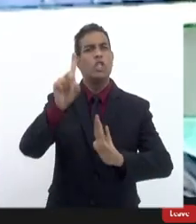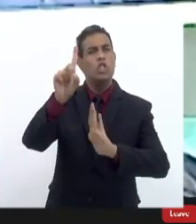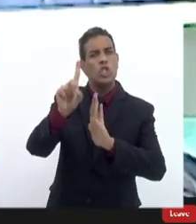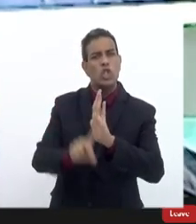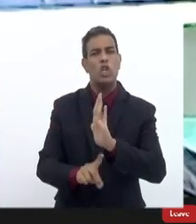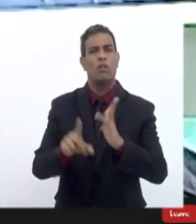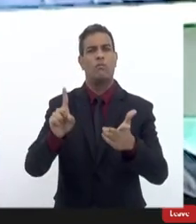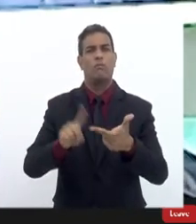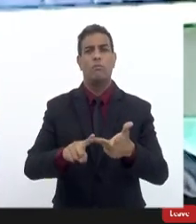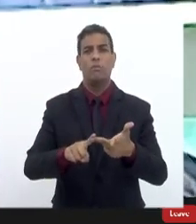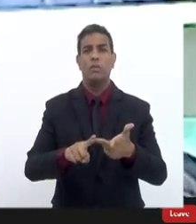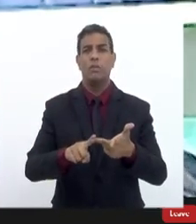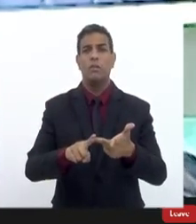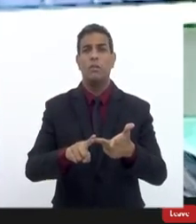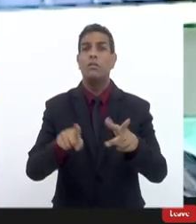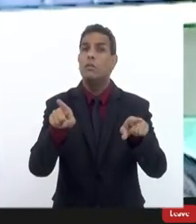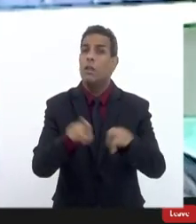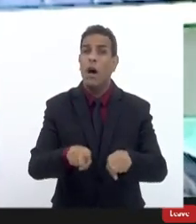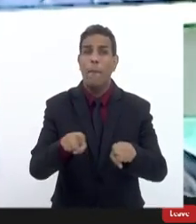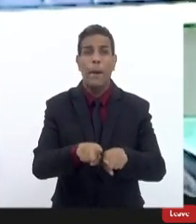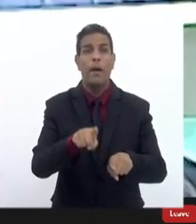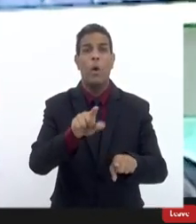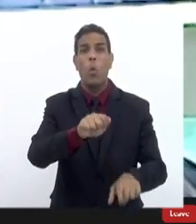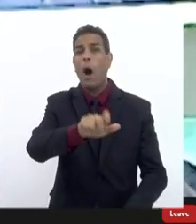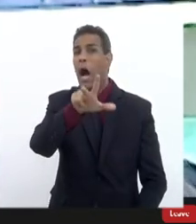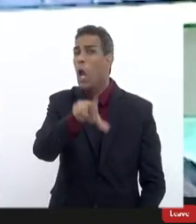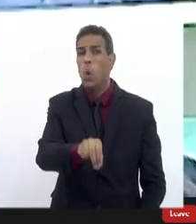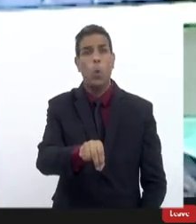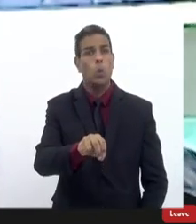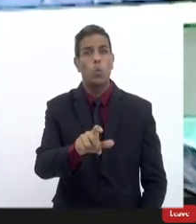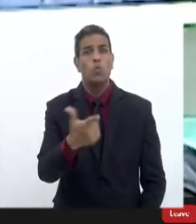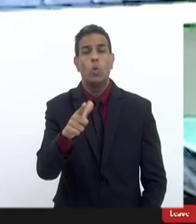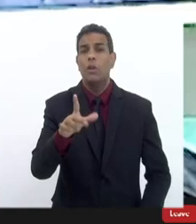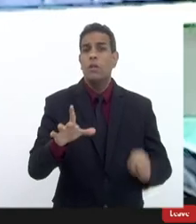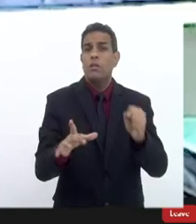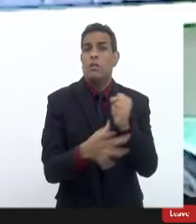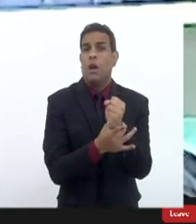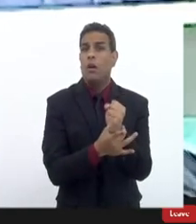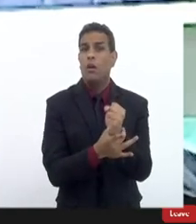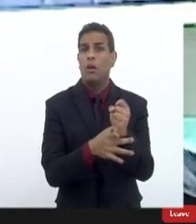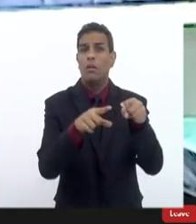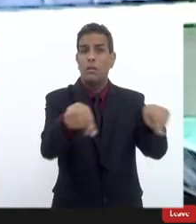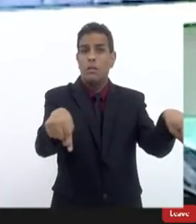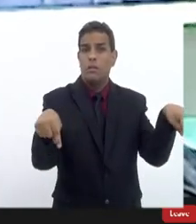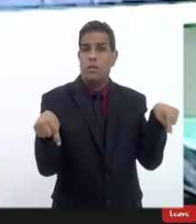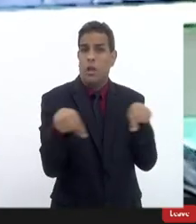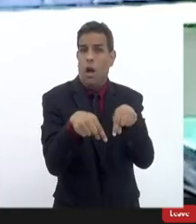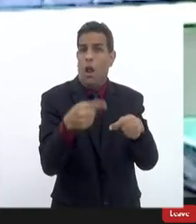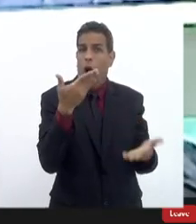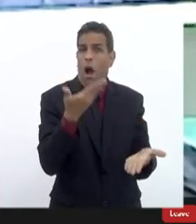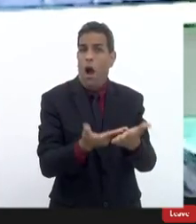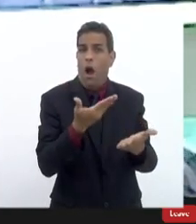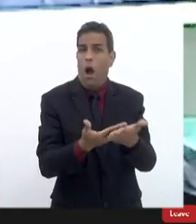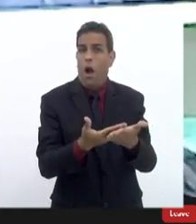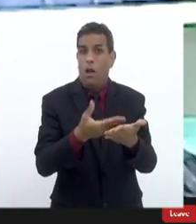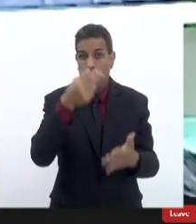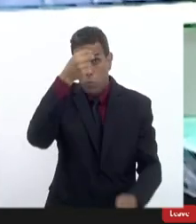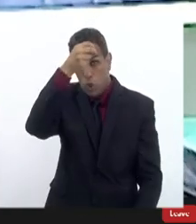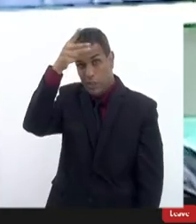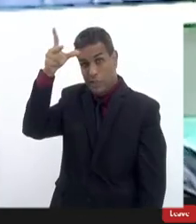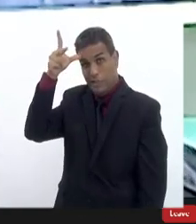diretores e para os próprios alunos. Uma sala de aula do